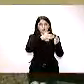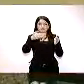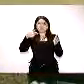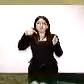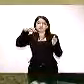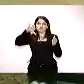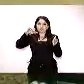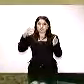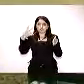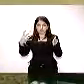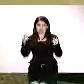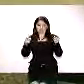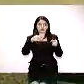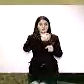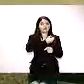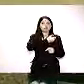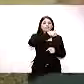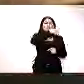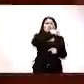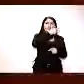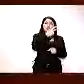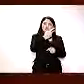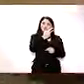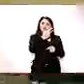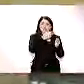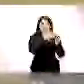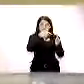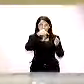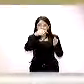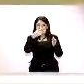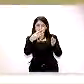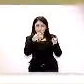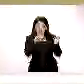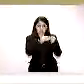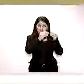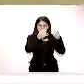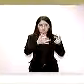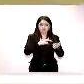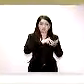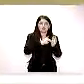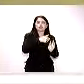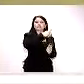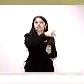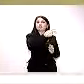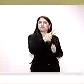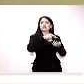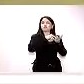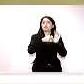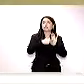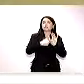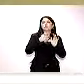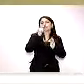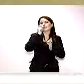presidente 72 73 em conjunto é Regimento 72 apostilas termos de aditamento e termos de recebimento provisório definitivo